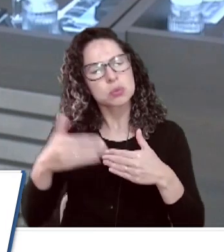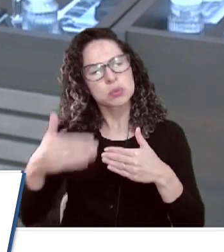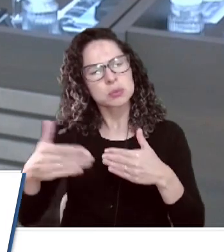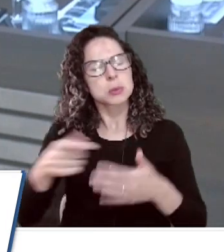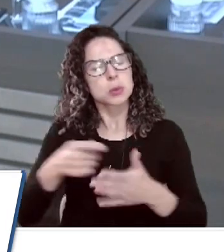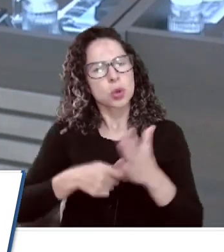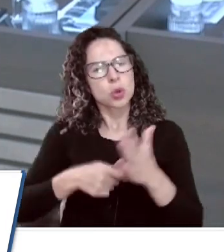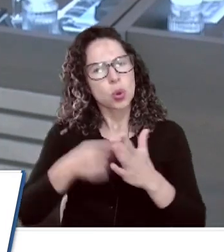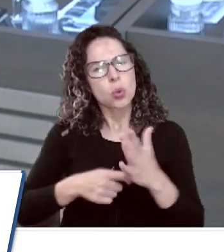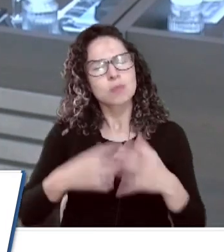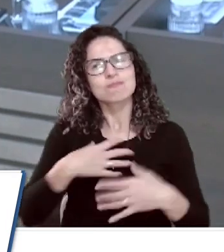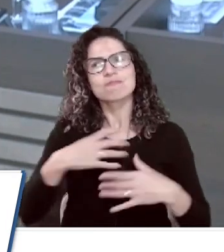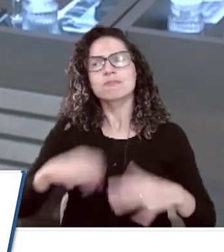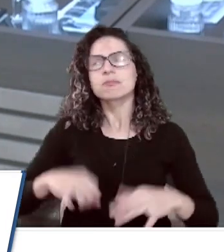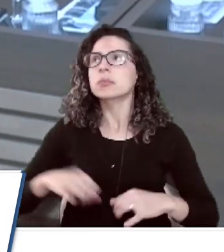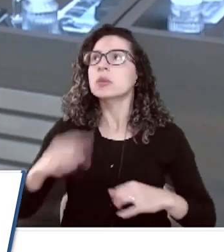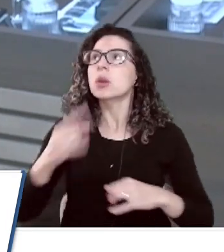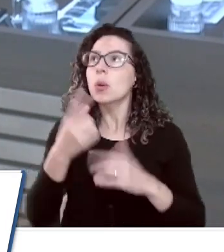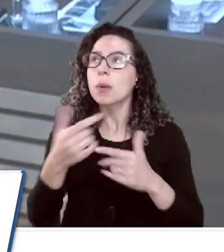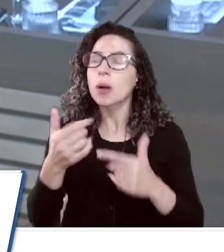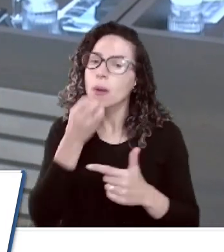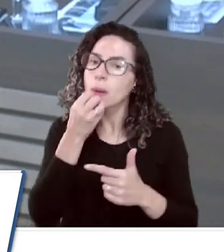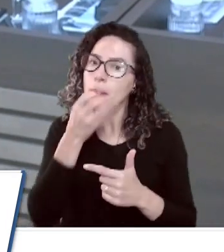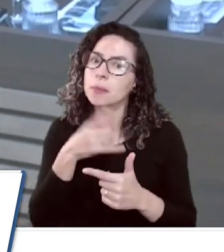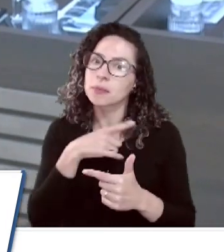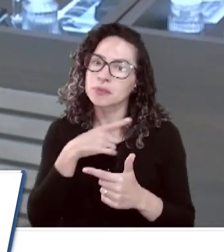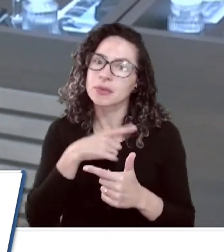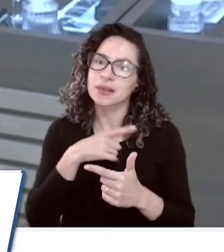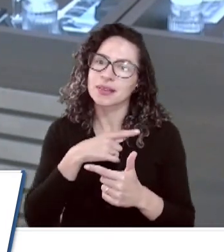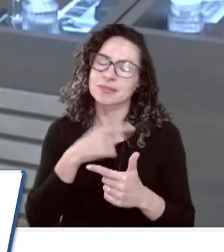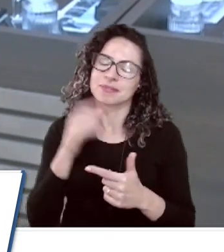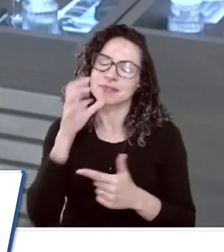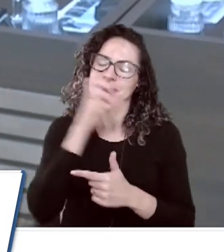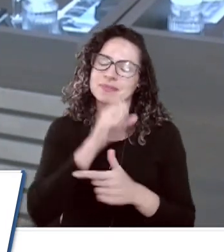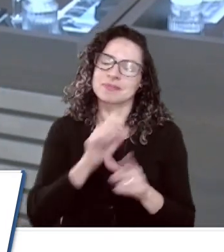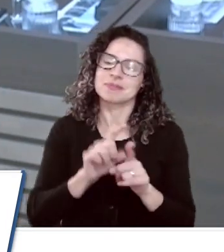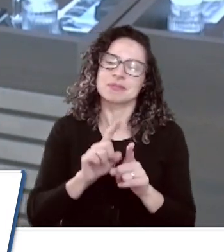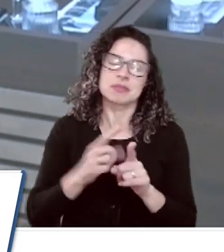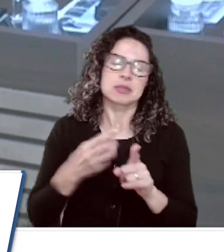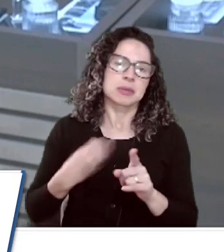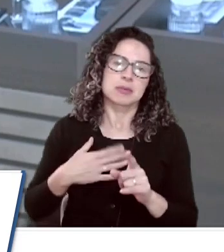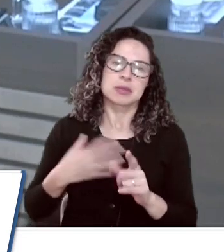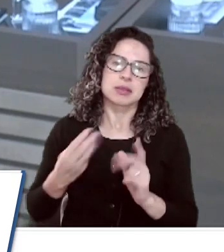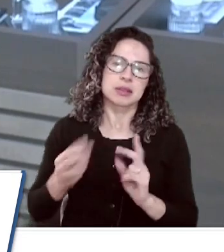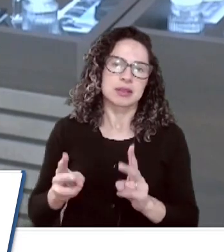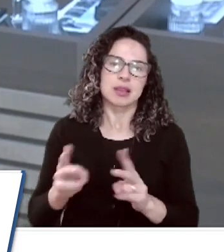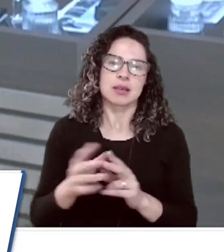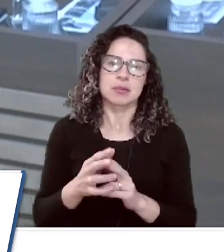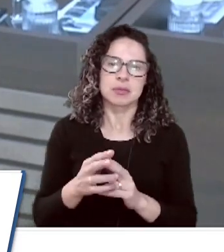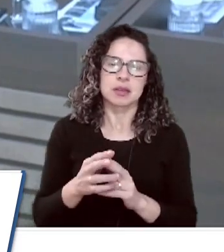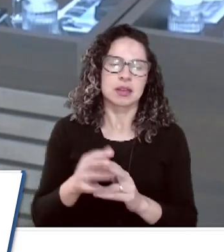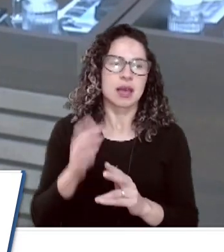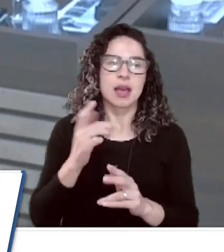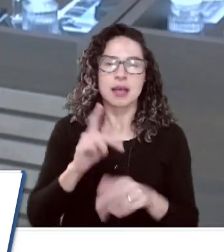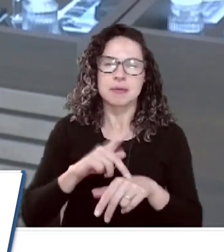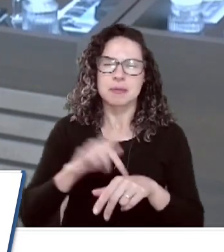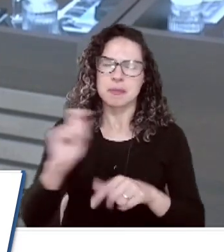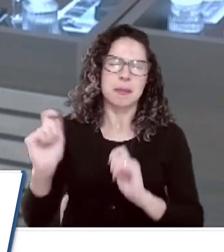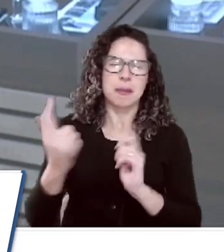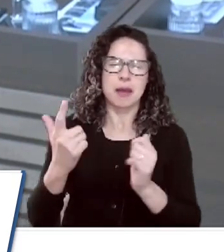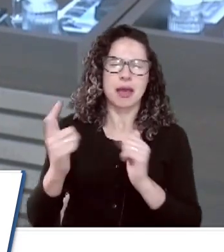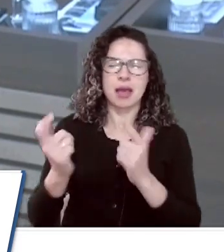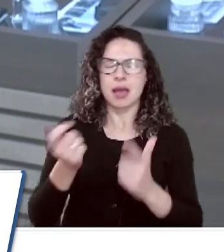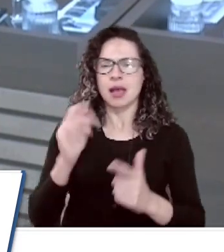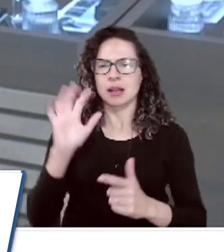dor, alguma coisa a gente tira de bom. Eu aprendi isso na minha vida, sempre. As pedradas que a gente, às vezes, recebe, a gente